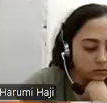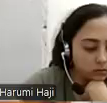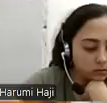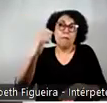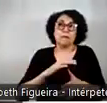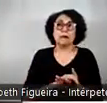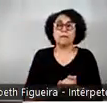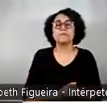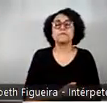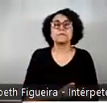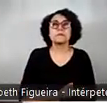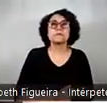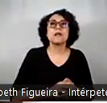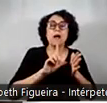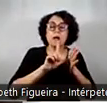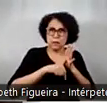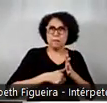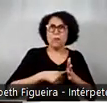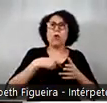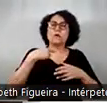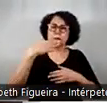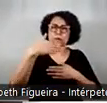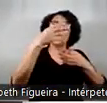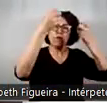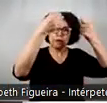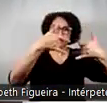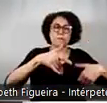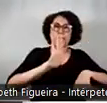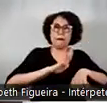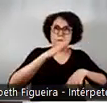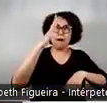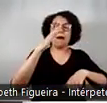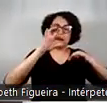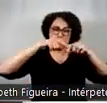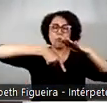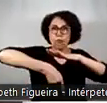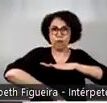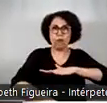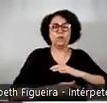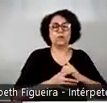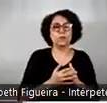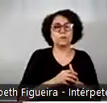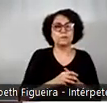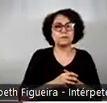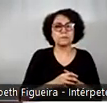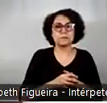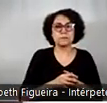mais para frente, destrinchar um pouquinho sobre as questões das pessoas refugiadas, né? Nós temos aí,